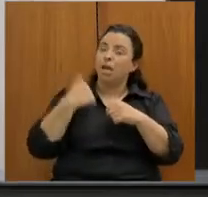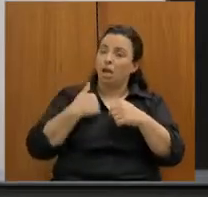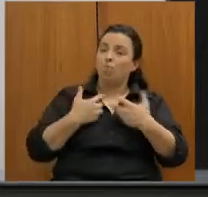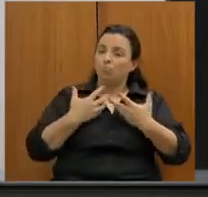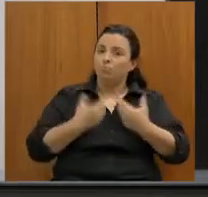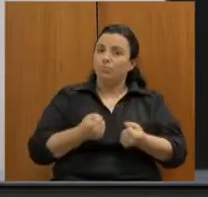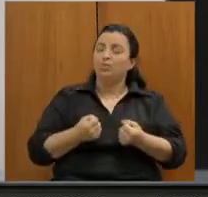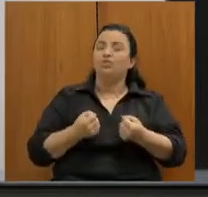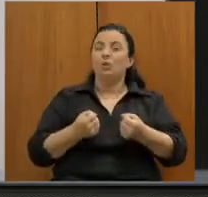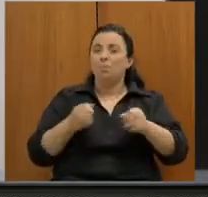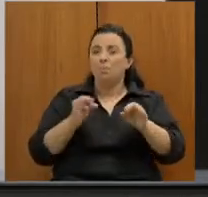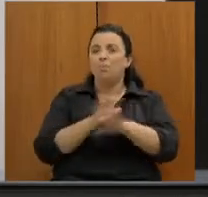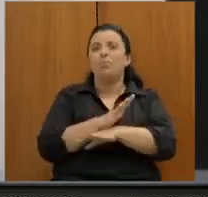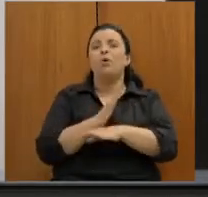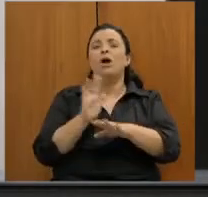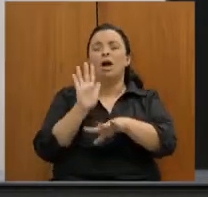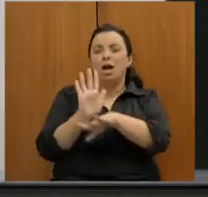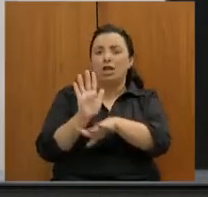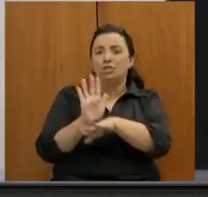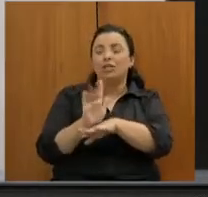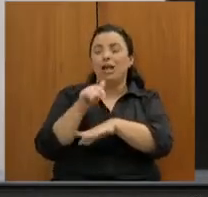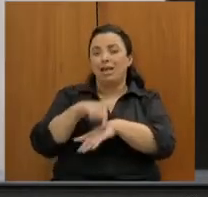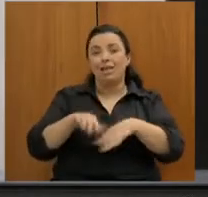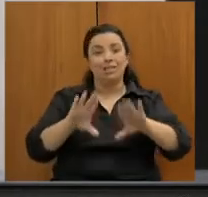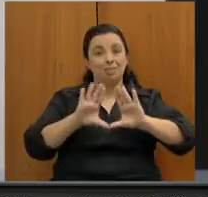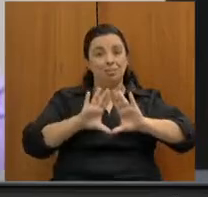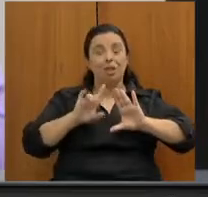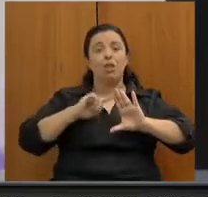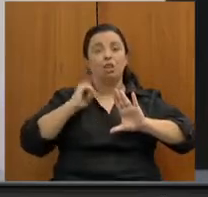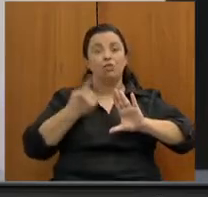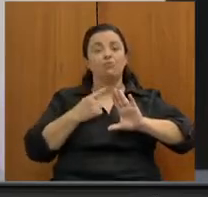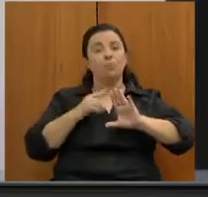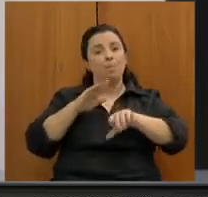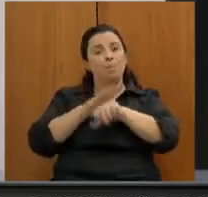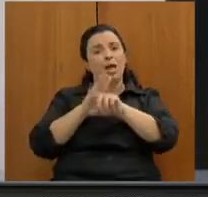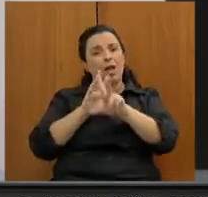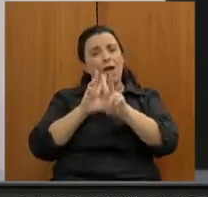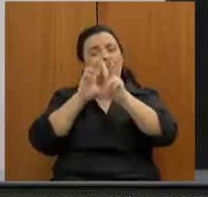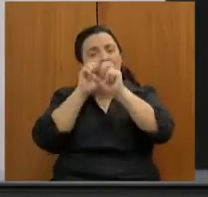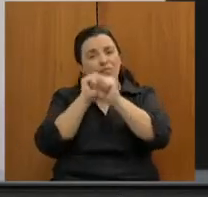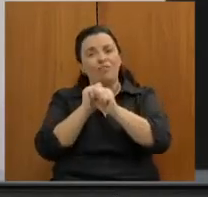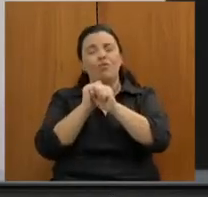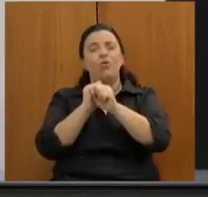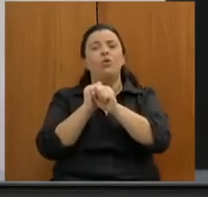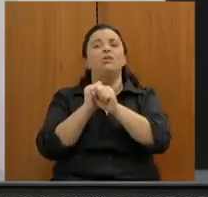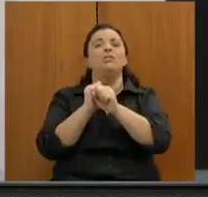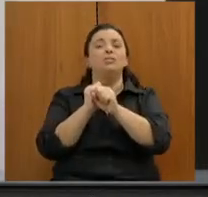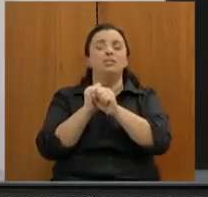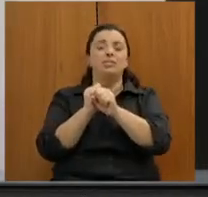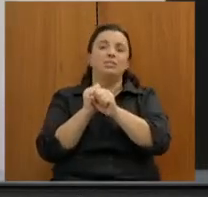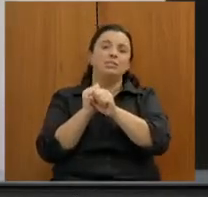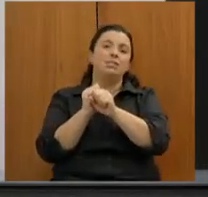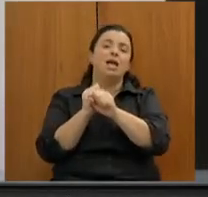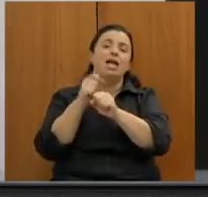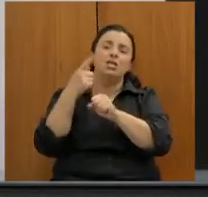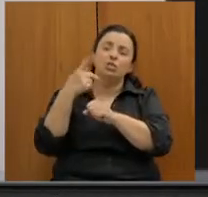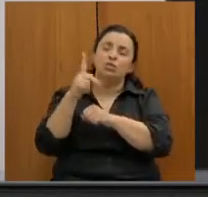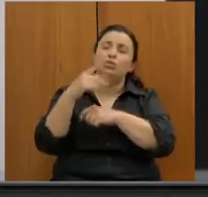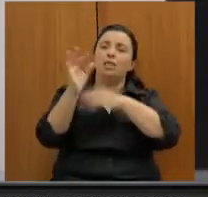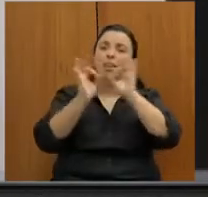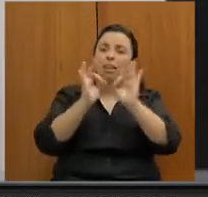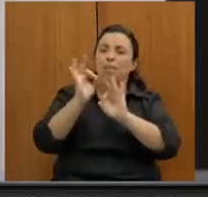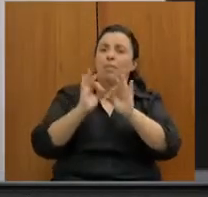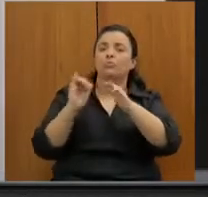aqui na Assembleia nós vamos é fortalecer né da melhor forma possível essas iniciativas